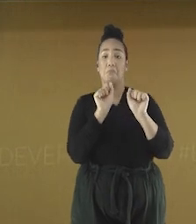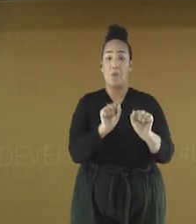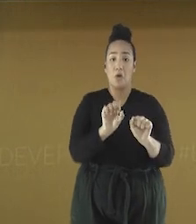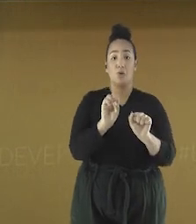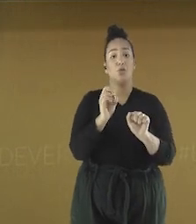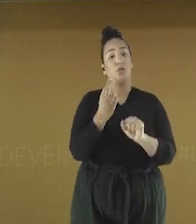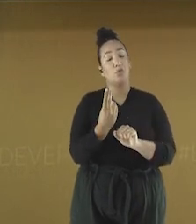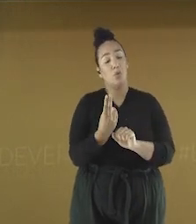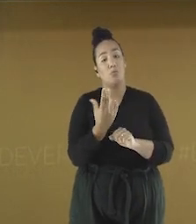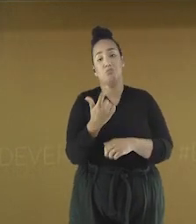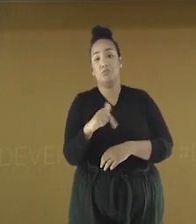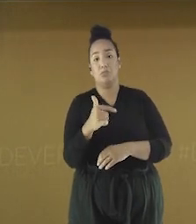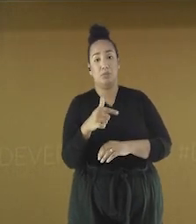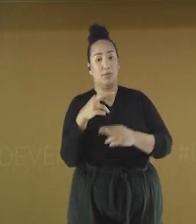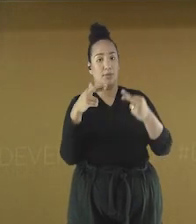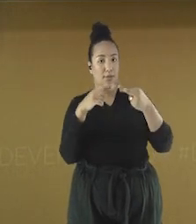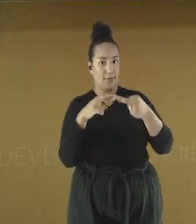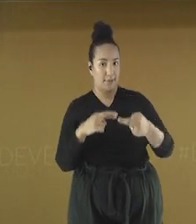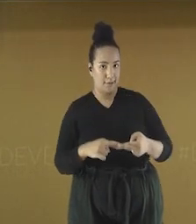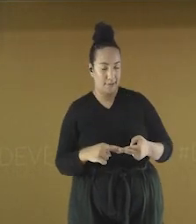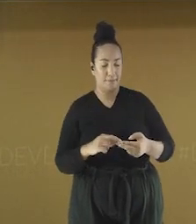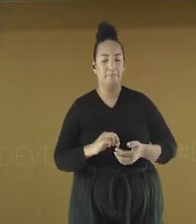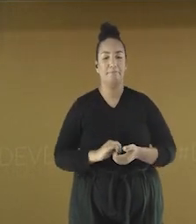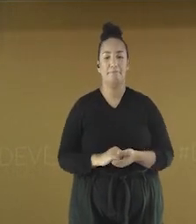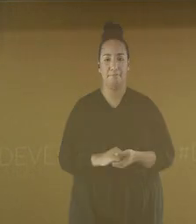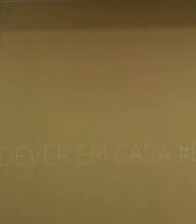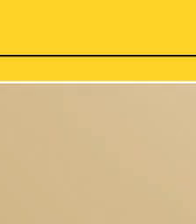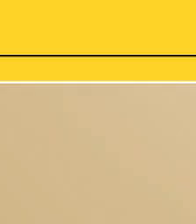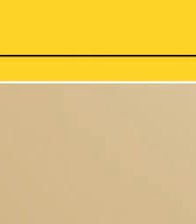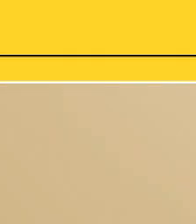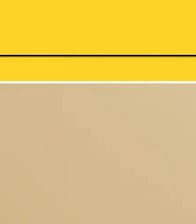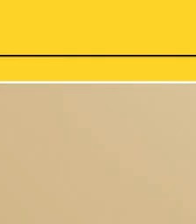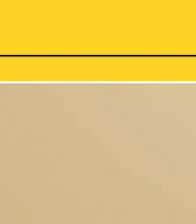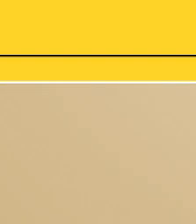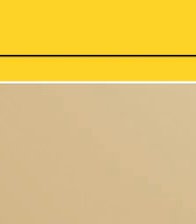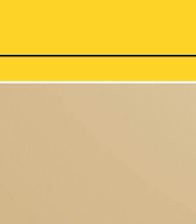pode ou não conter rimas. Tempo para vocês!